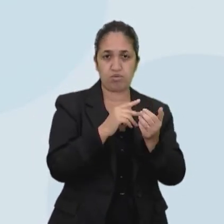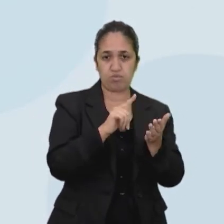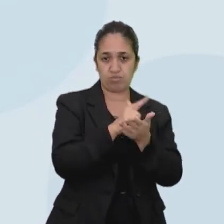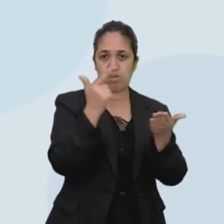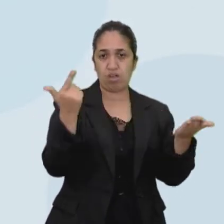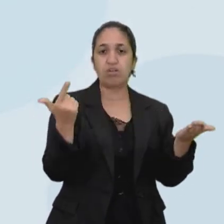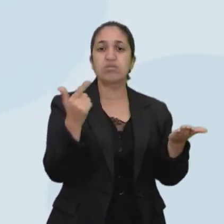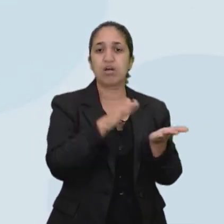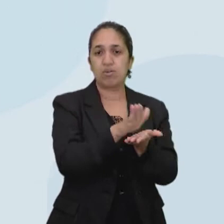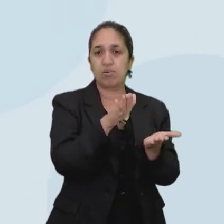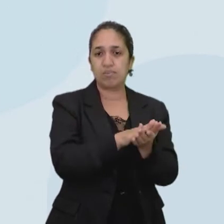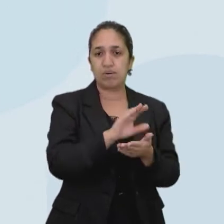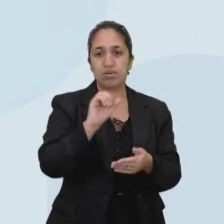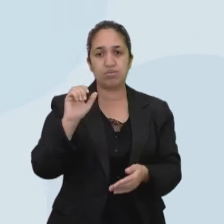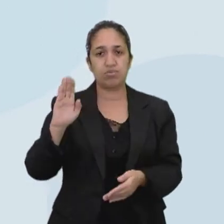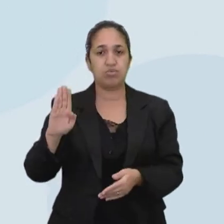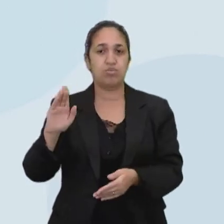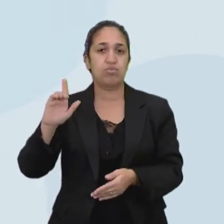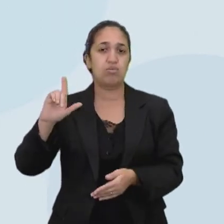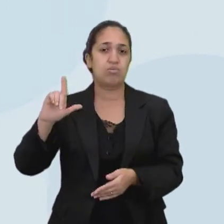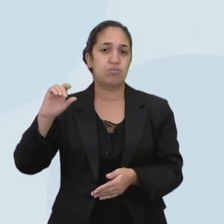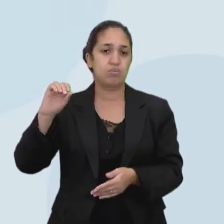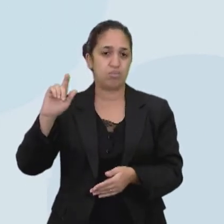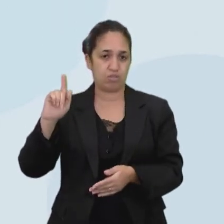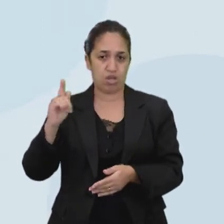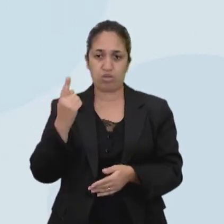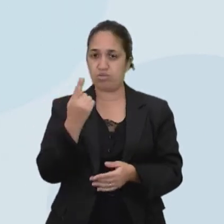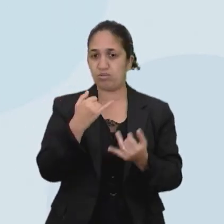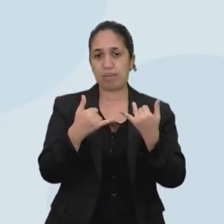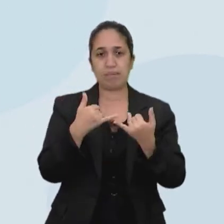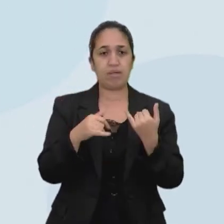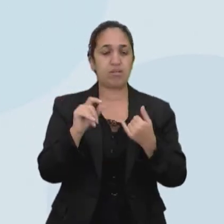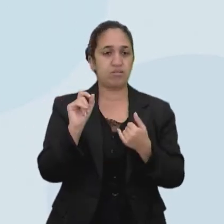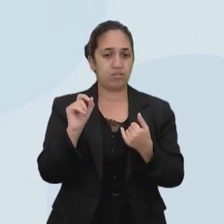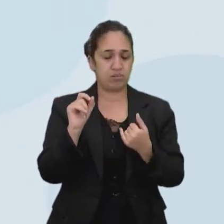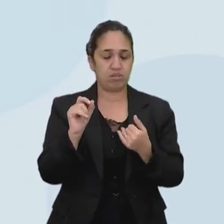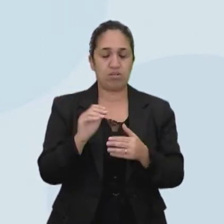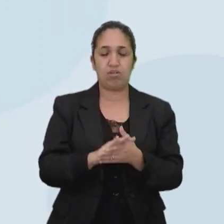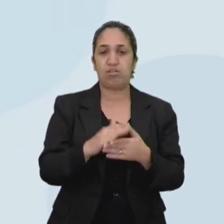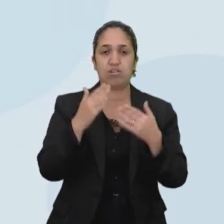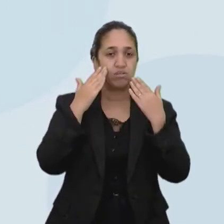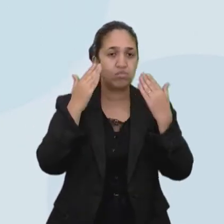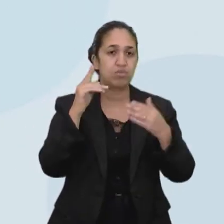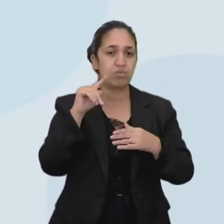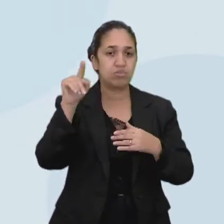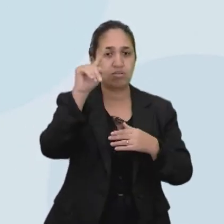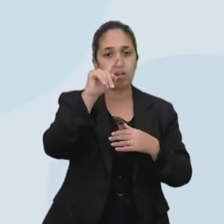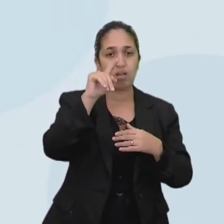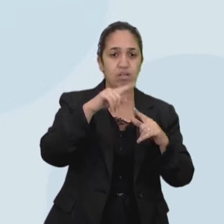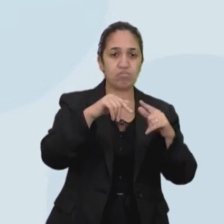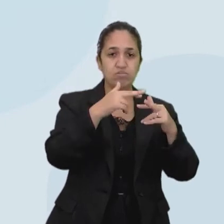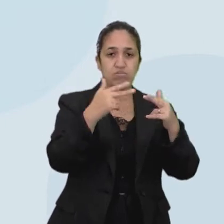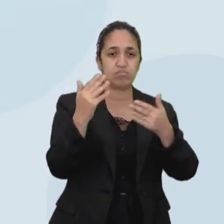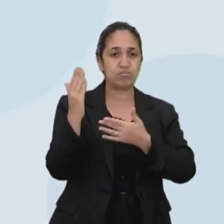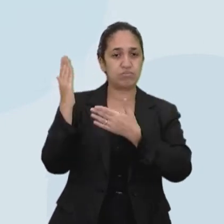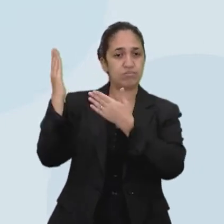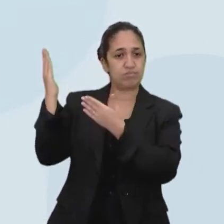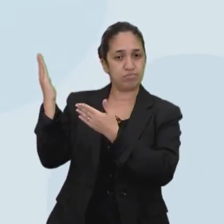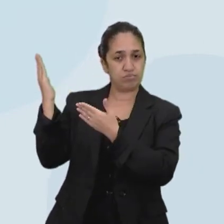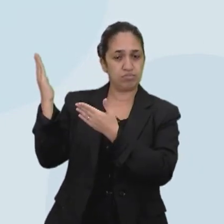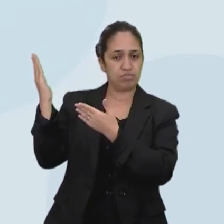ou blog. O jornal impresso e o blog, eles têm uma semelhança no sentido de que eles trazem o produto assim,